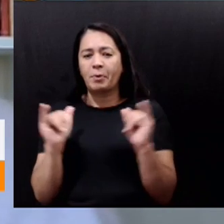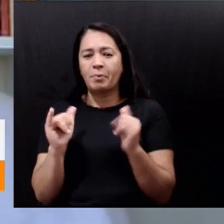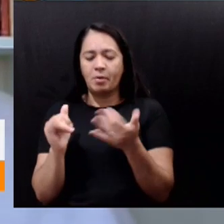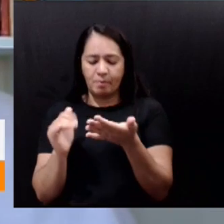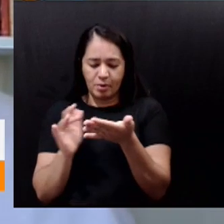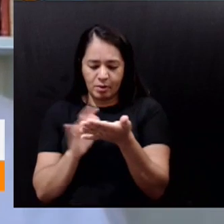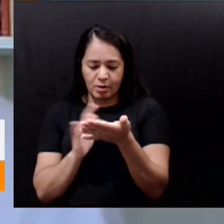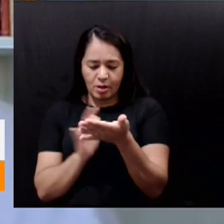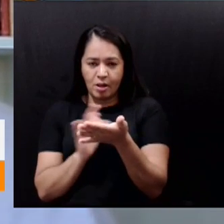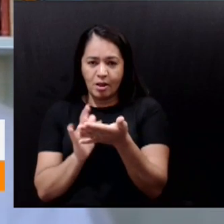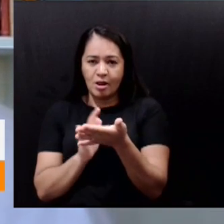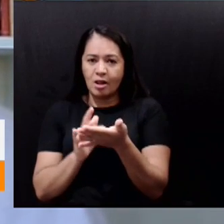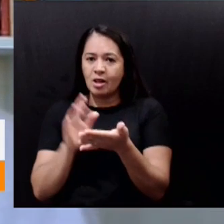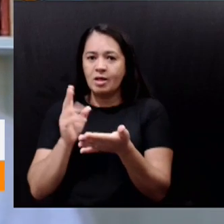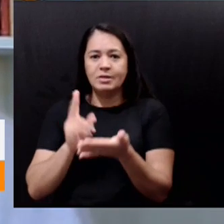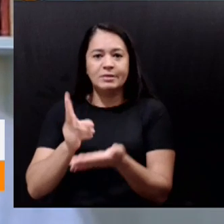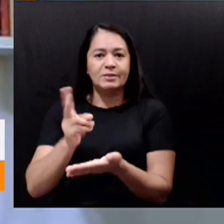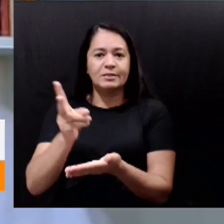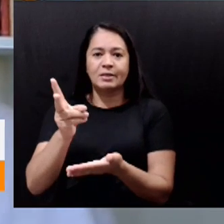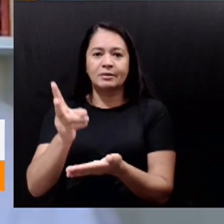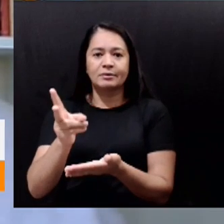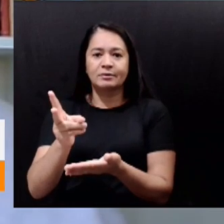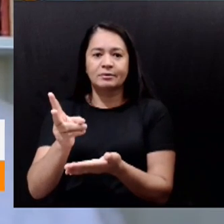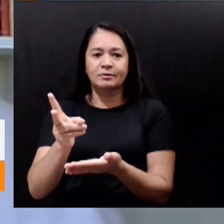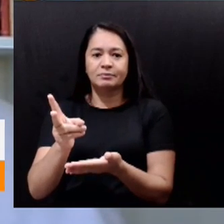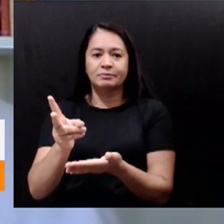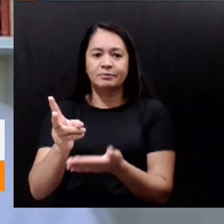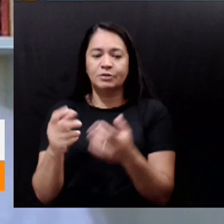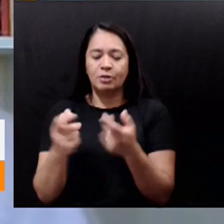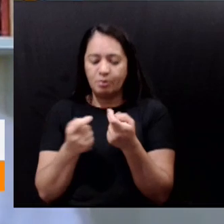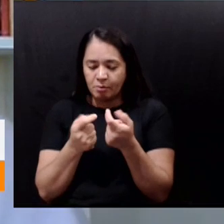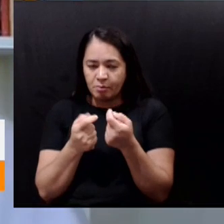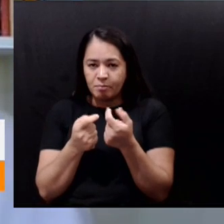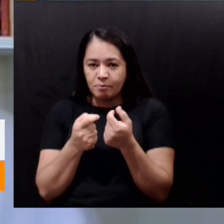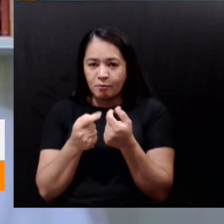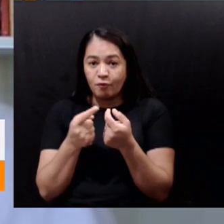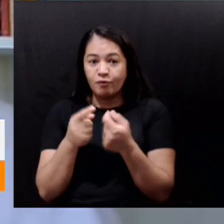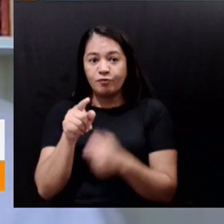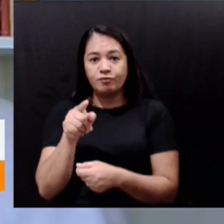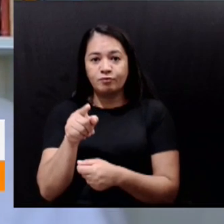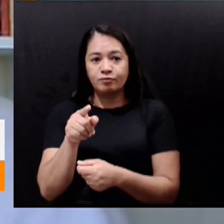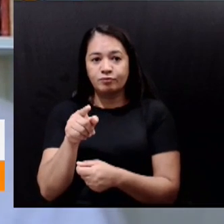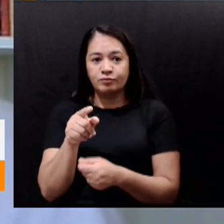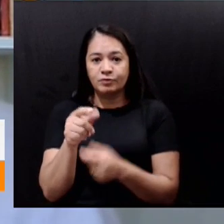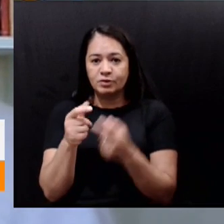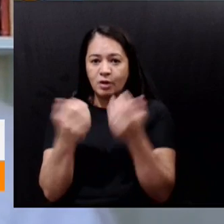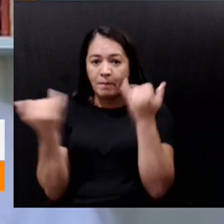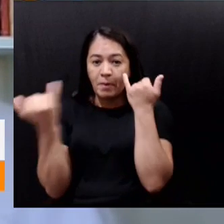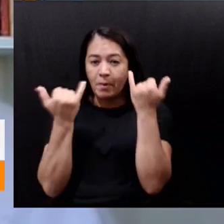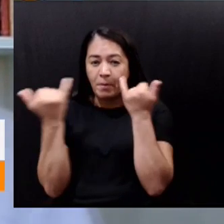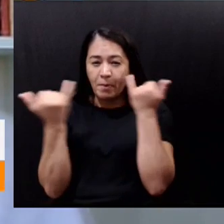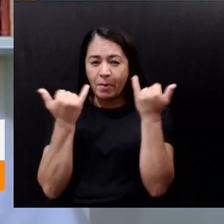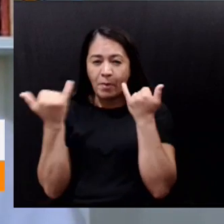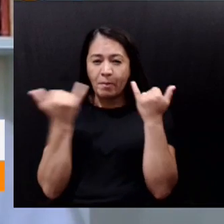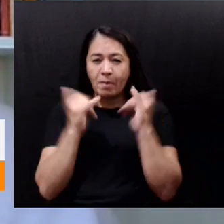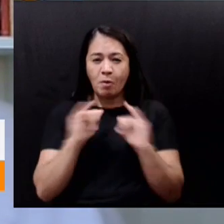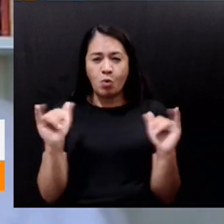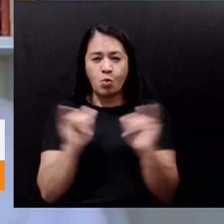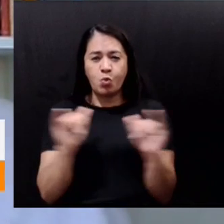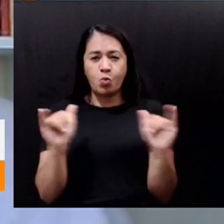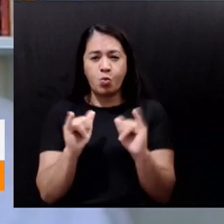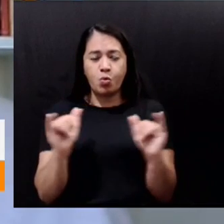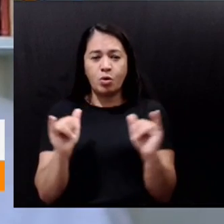né? Pelo menos enquanto estamos acordados, você está com as notícias circulando e,